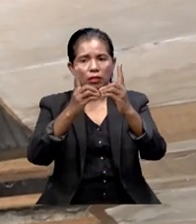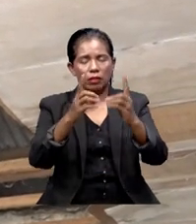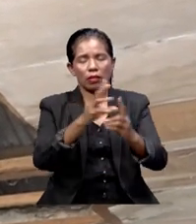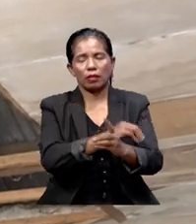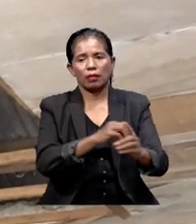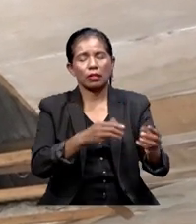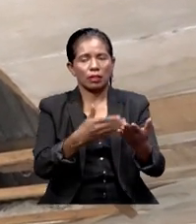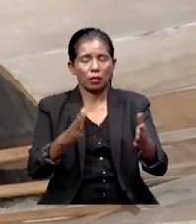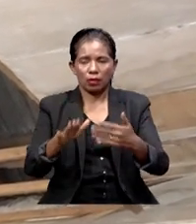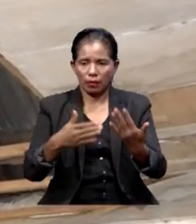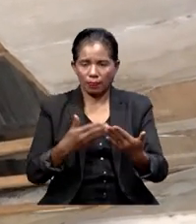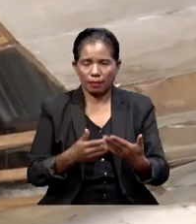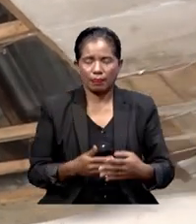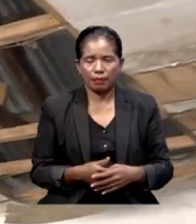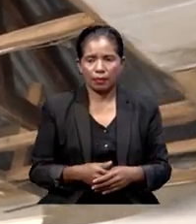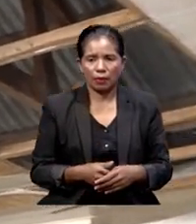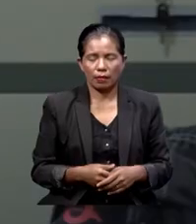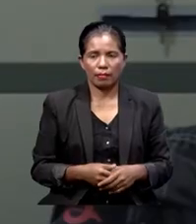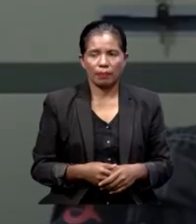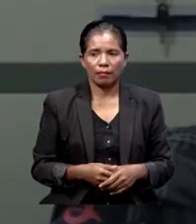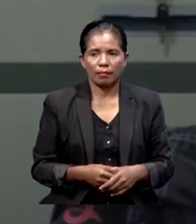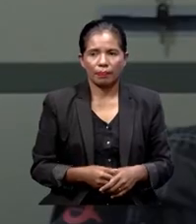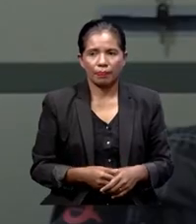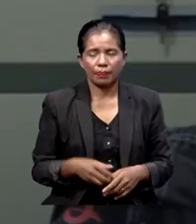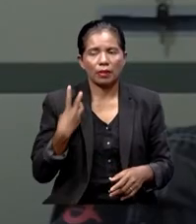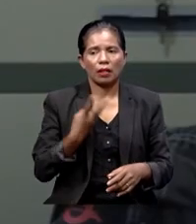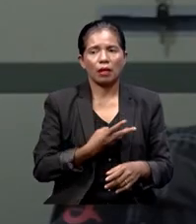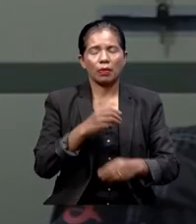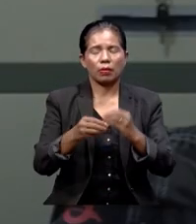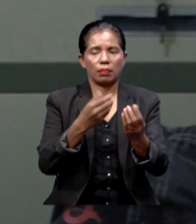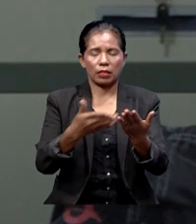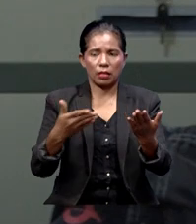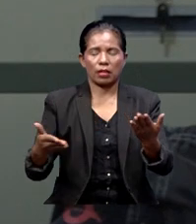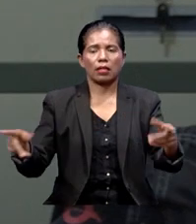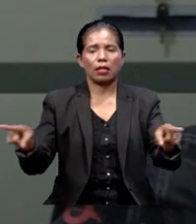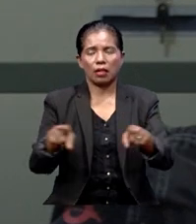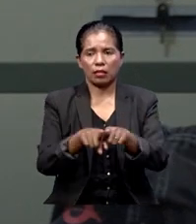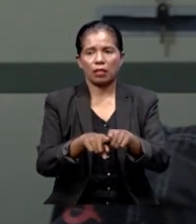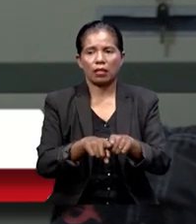sira. Ami, kona ba facilidade, mohansone, kona ba